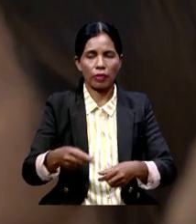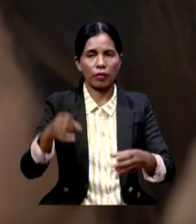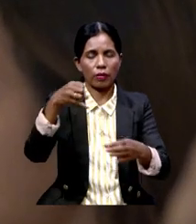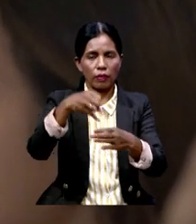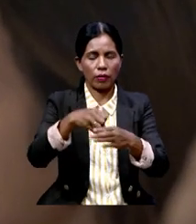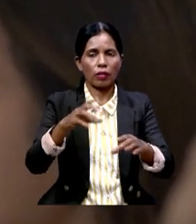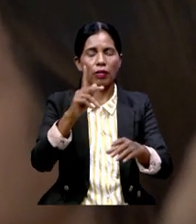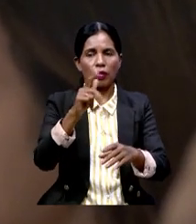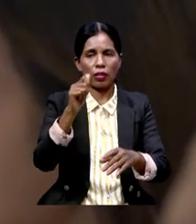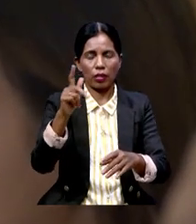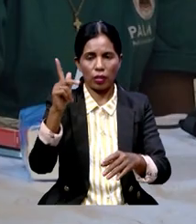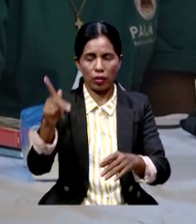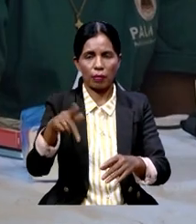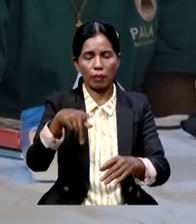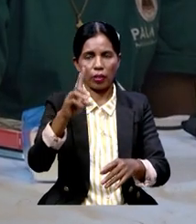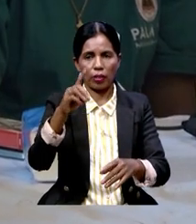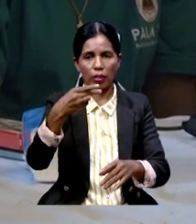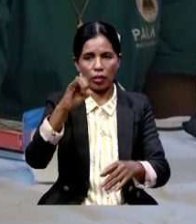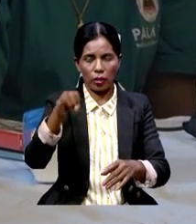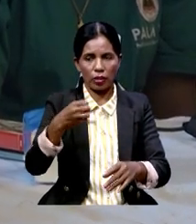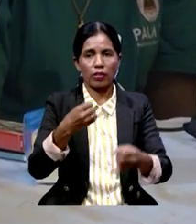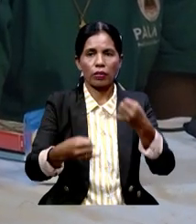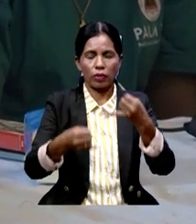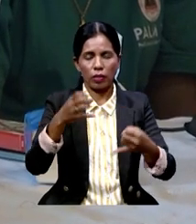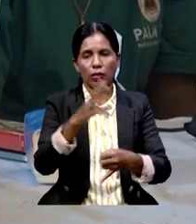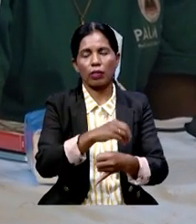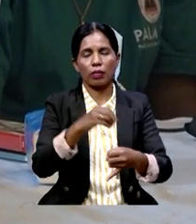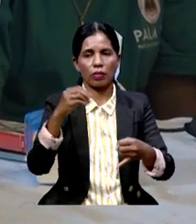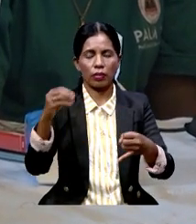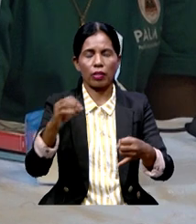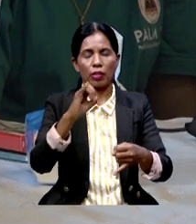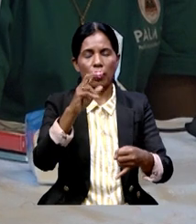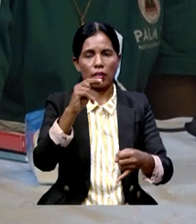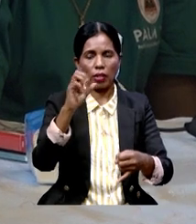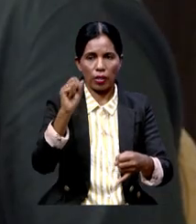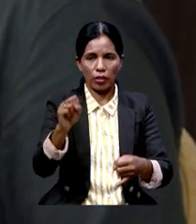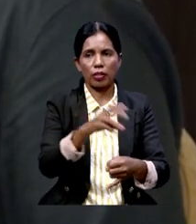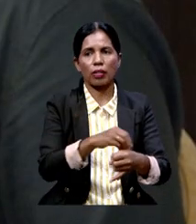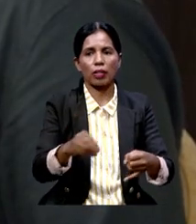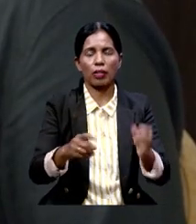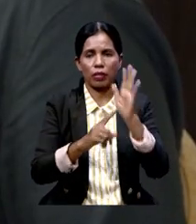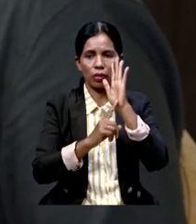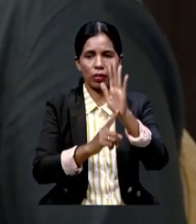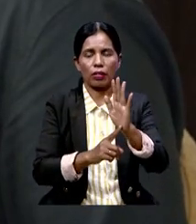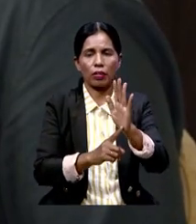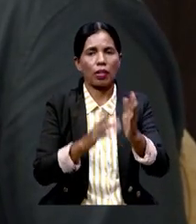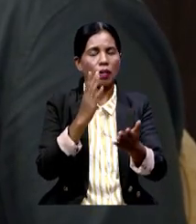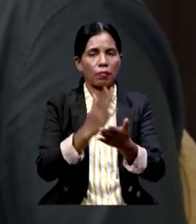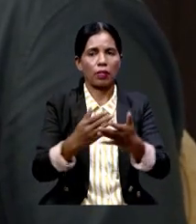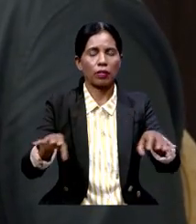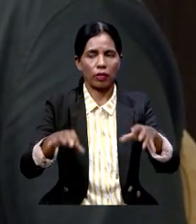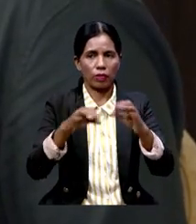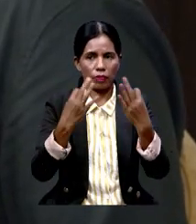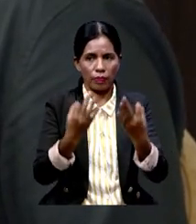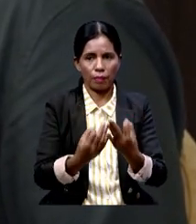Comissão Anticorrupção, Procuradoria de Direitos Humanos e Justiça no Inspeção Geral do Estado, a tu garantir a transparência no evita sistema